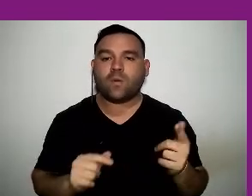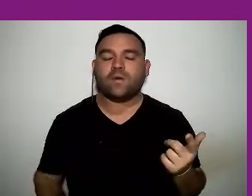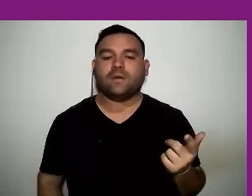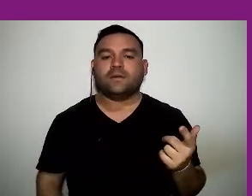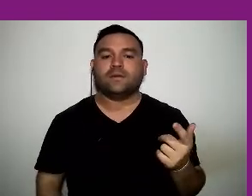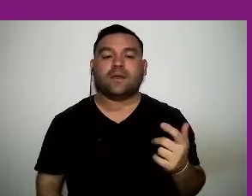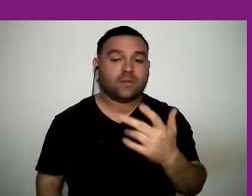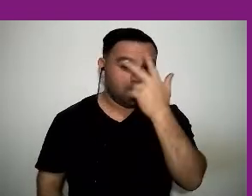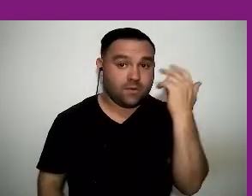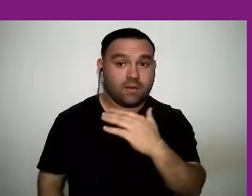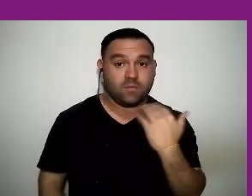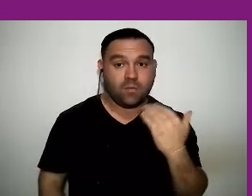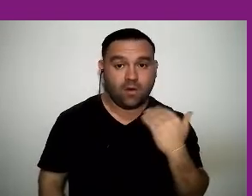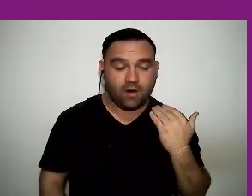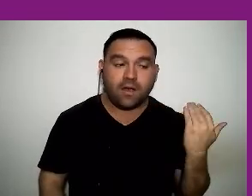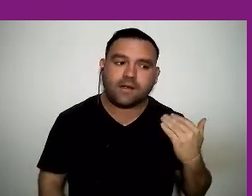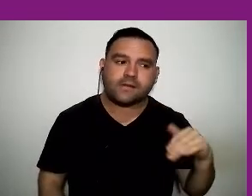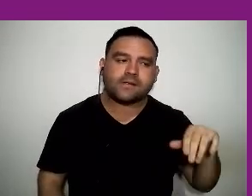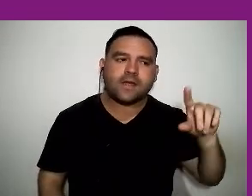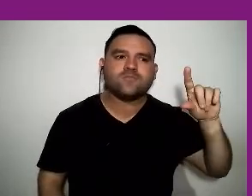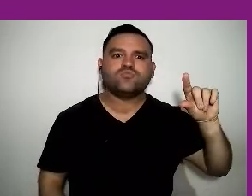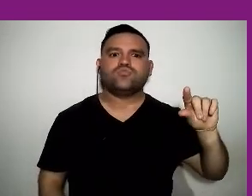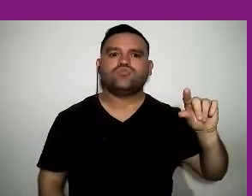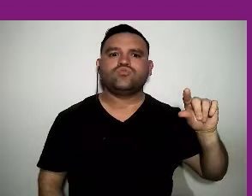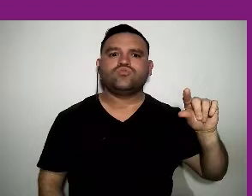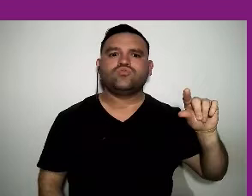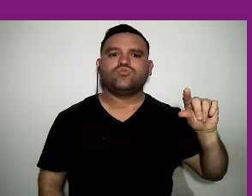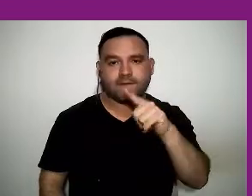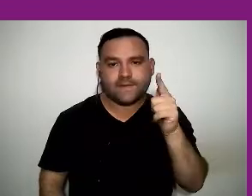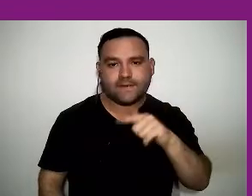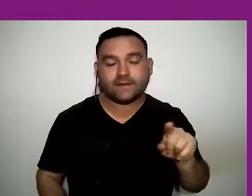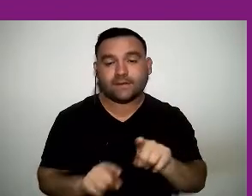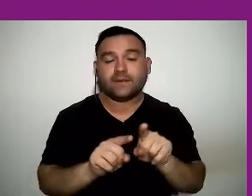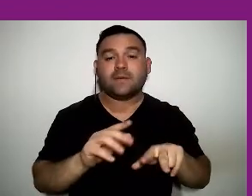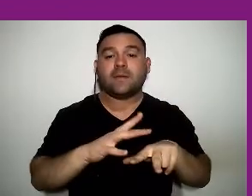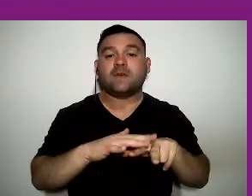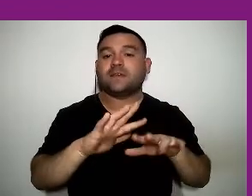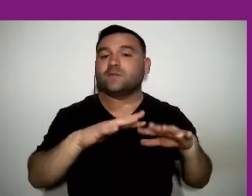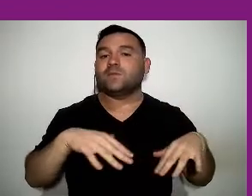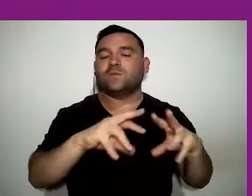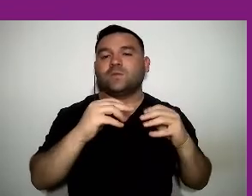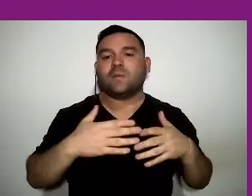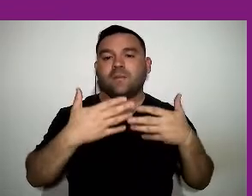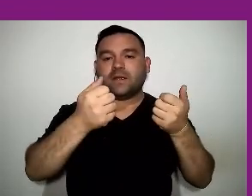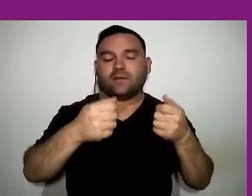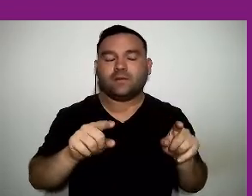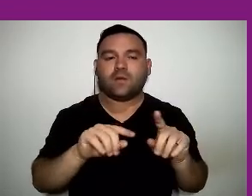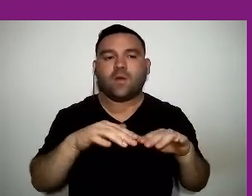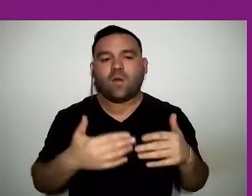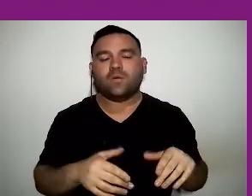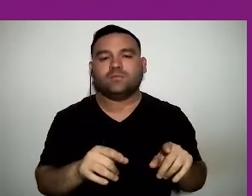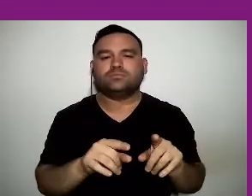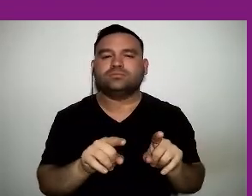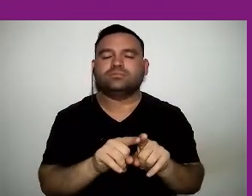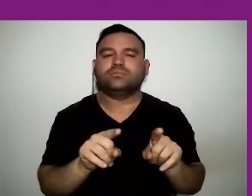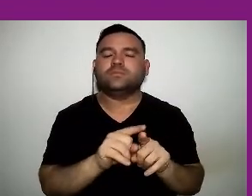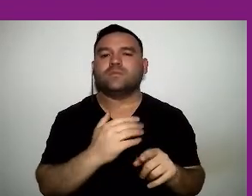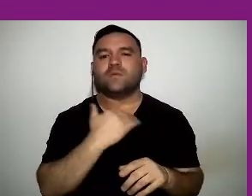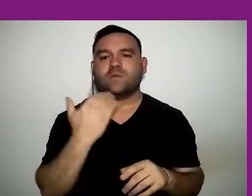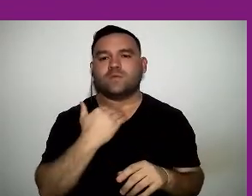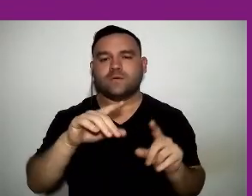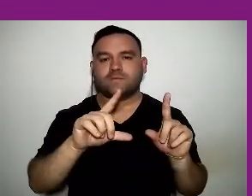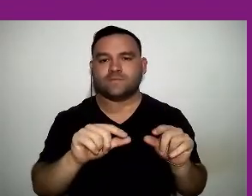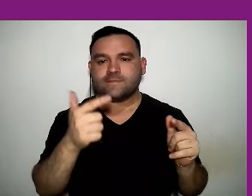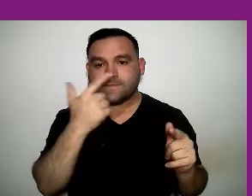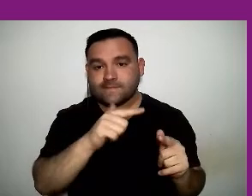a mortalidade ela diminuiu significativamente, e esses pacientes melhoraram a oxigenação, a complacência e a